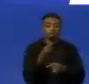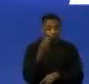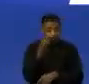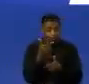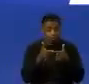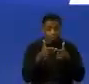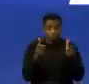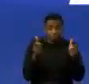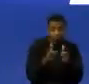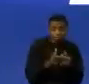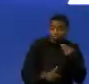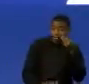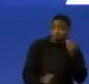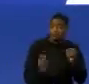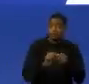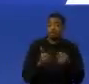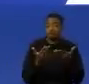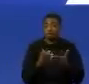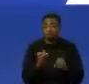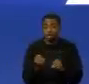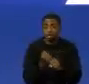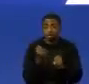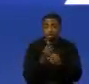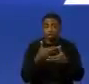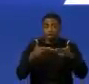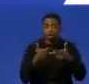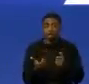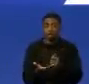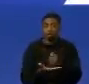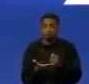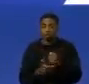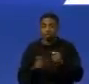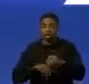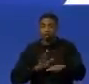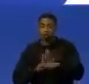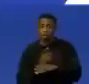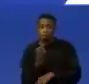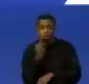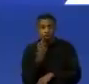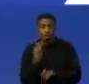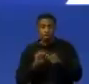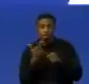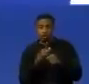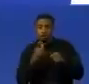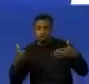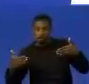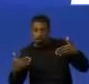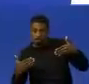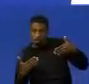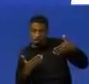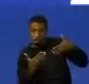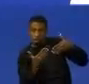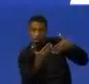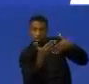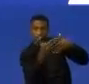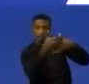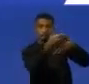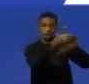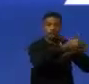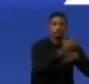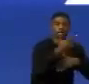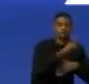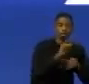o que se tem feito é a construção de estruturas que auxiliam os peixes a vencerem o grande